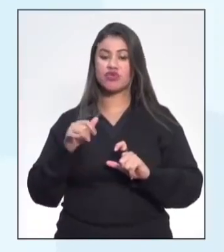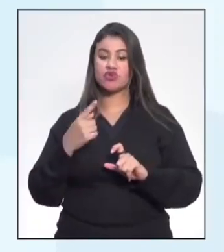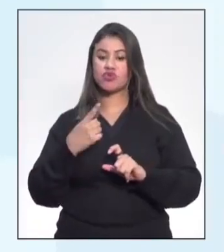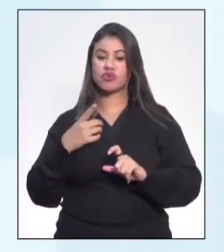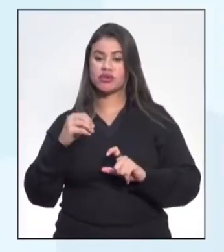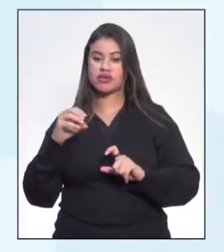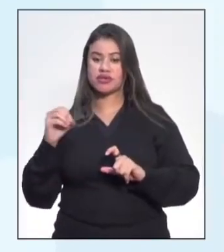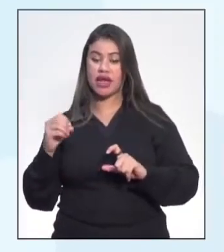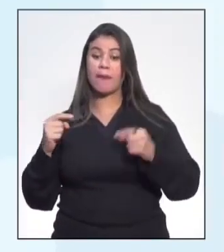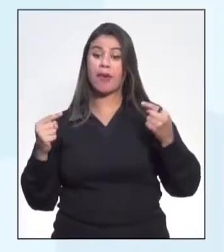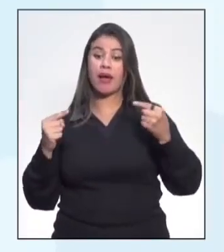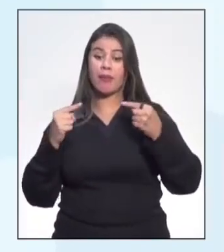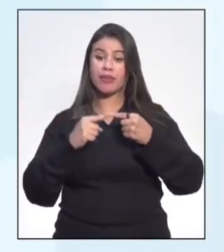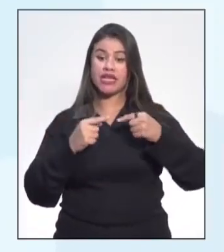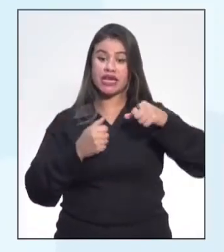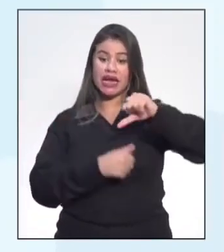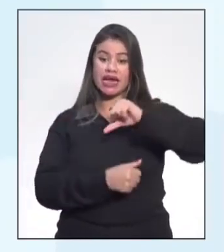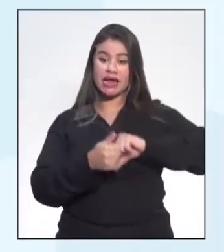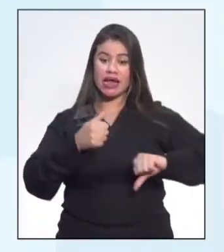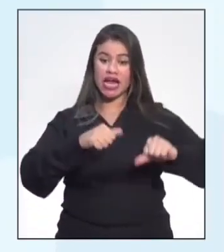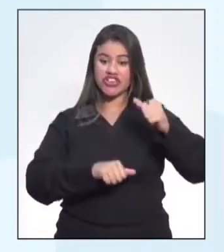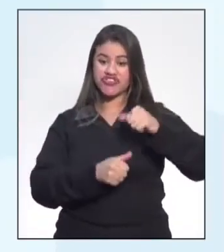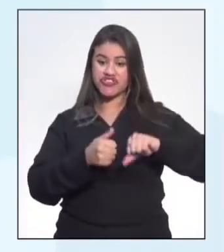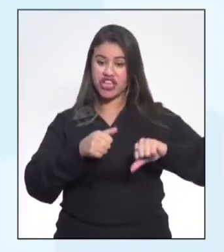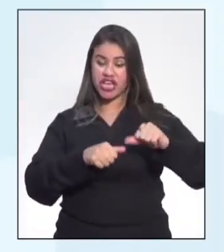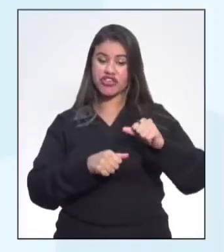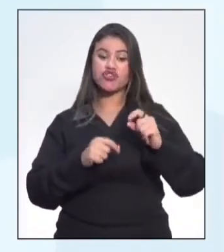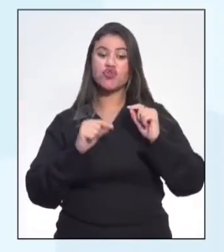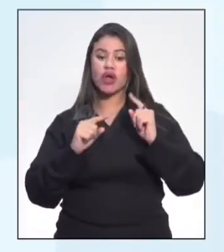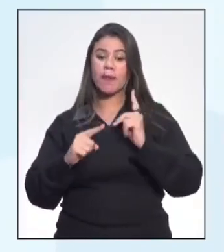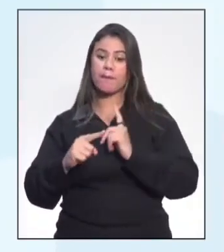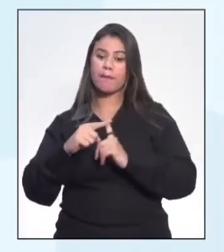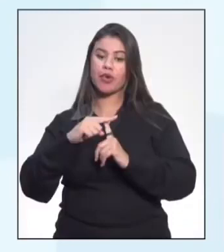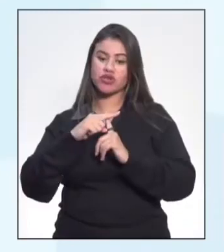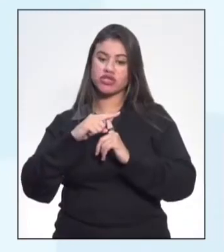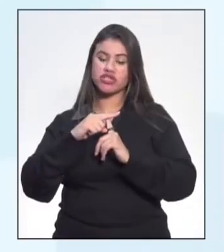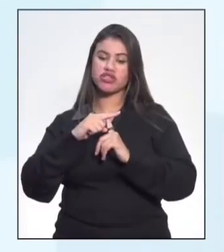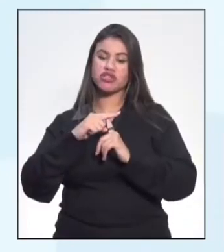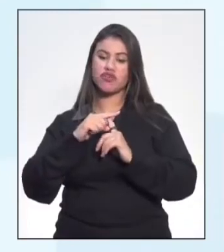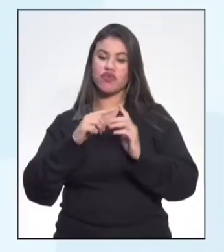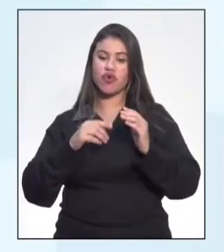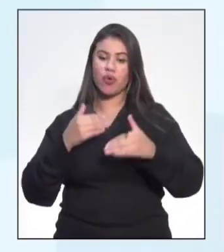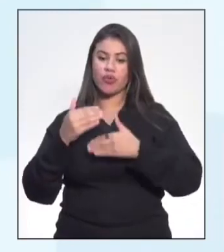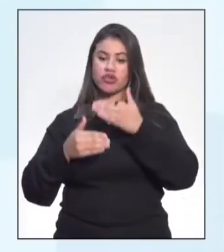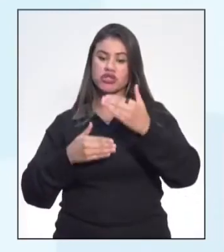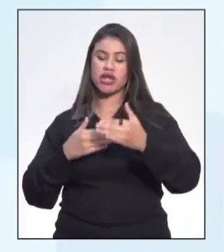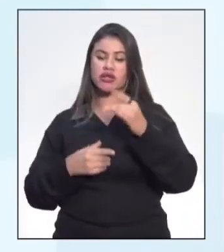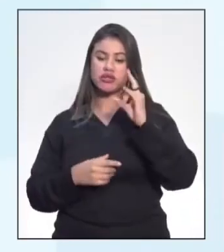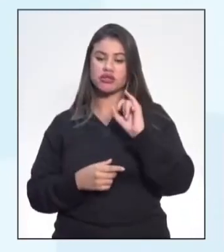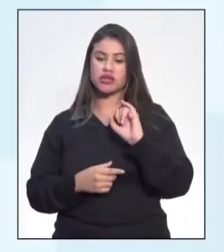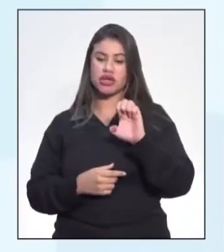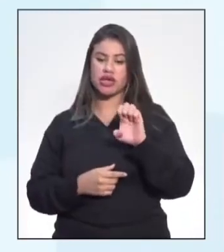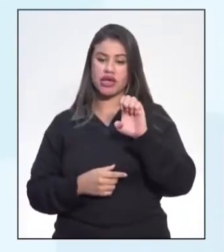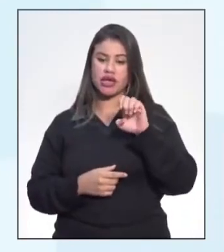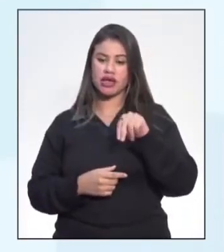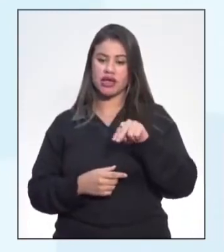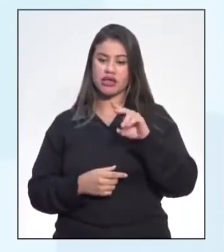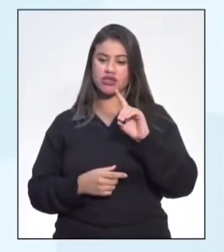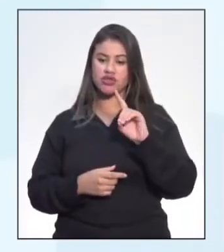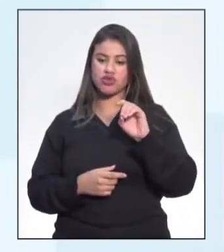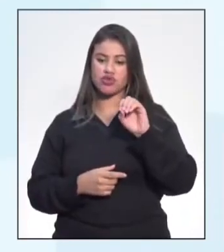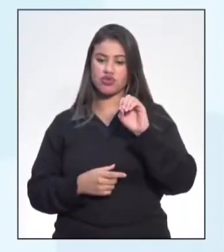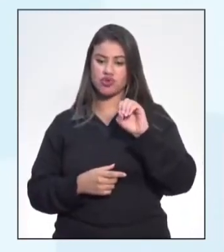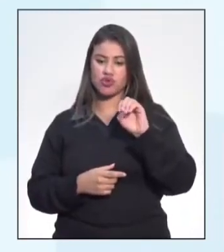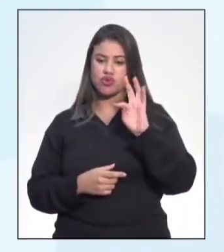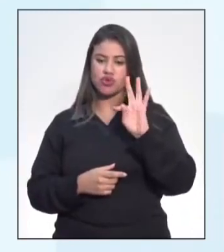no reagente, então vai ser positivo, porque é um processo endotérmico, perfeito?